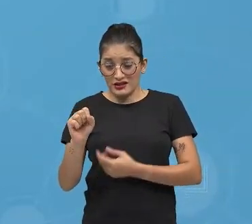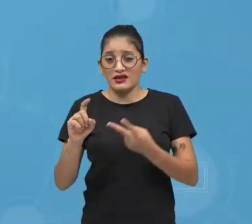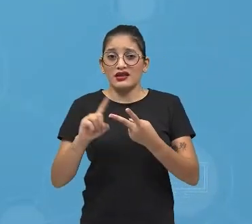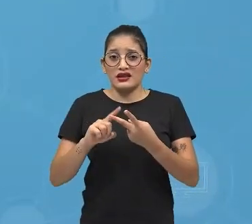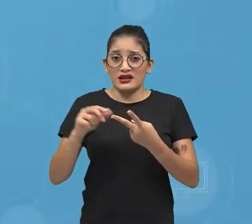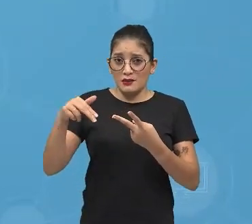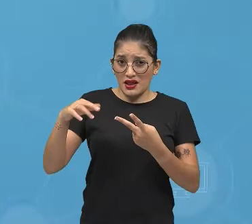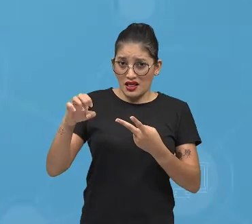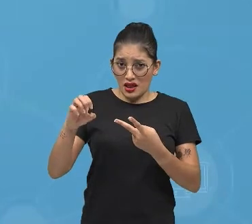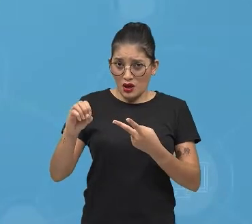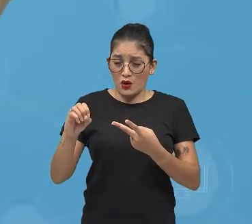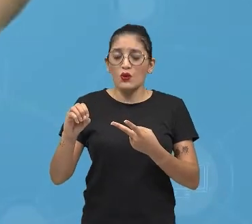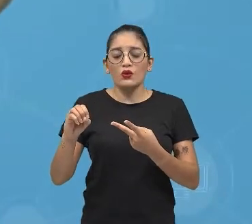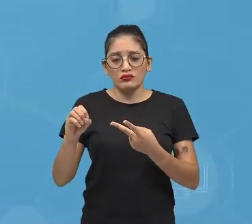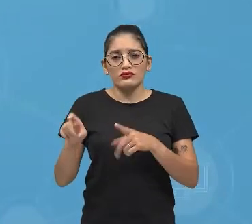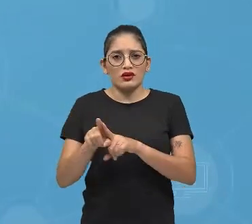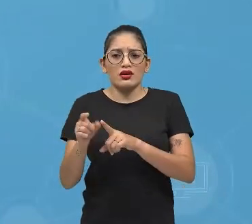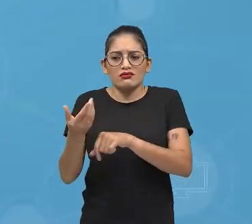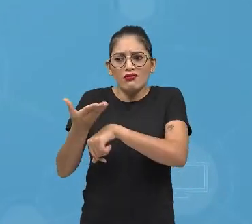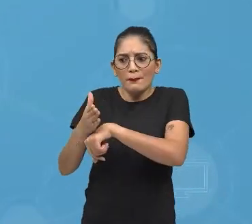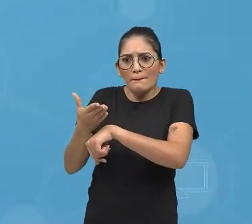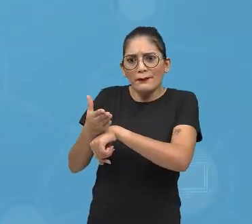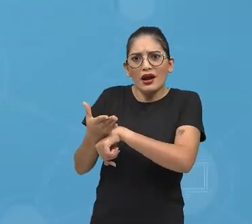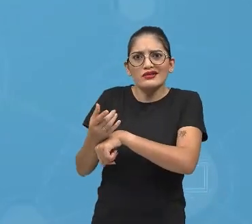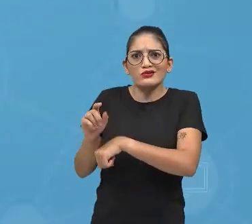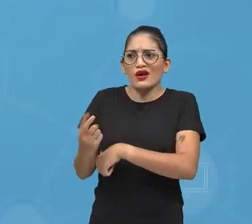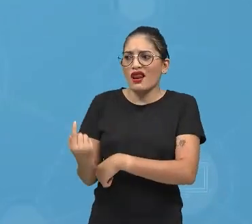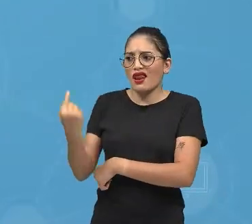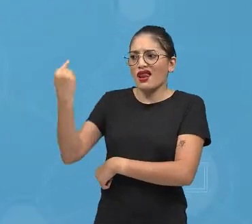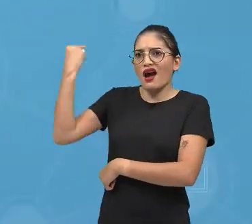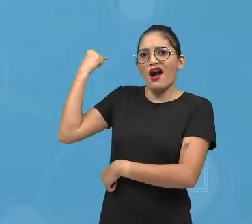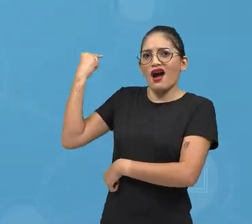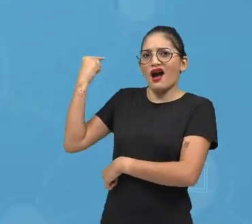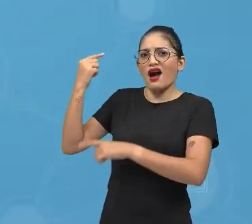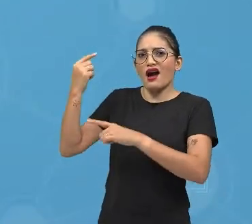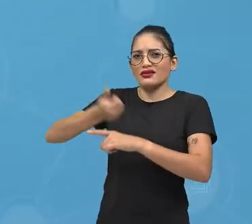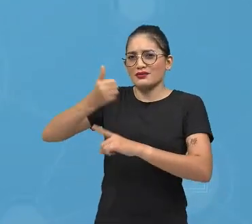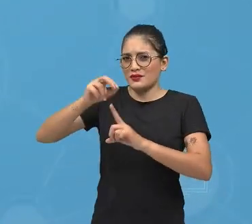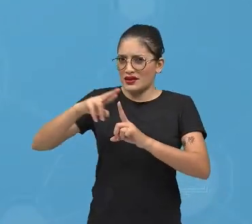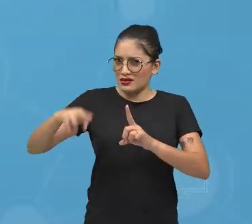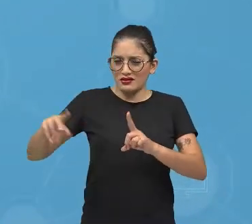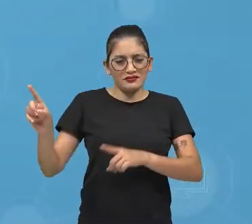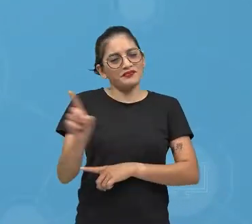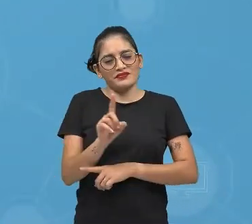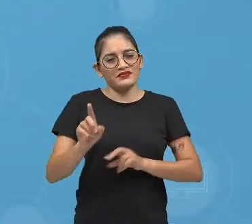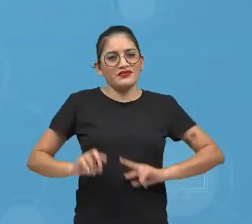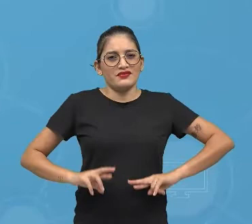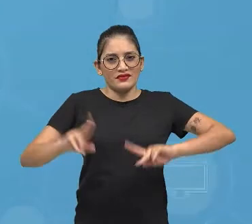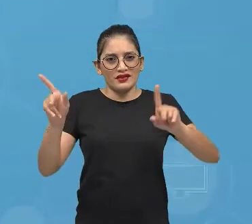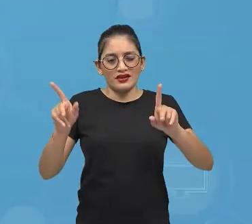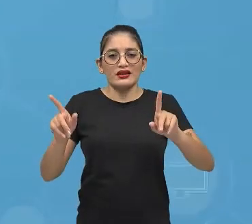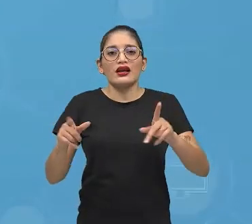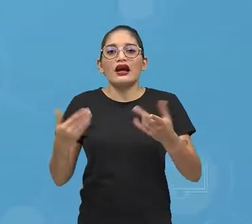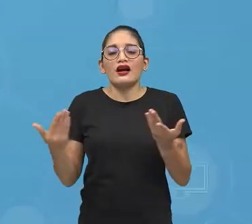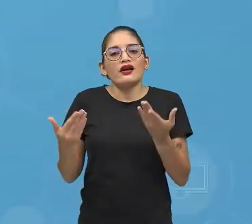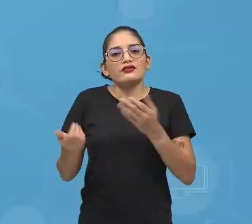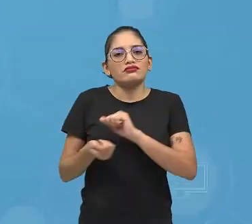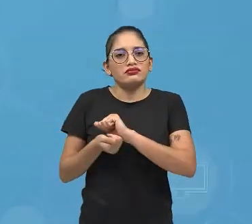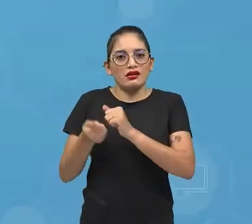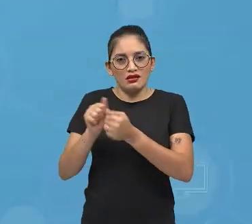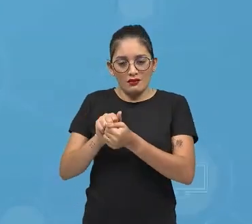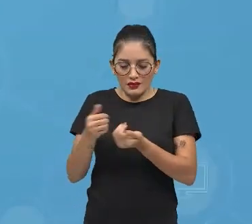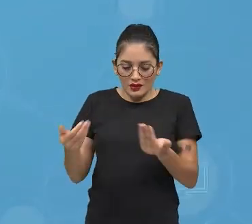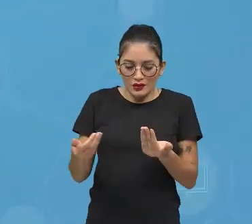têm práticas que não são das primeiras religiões protestantes, certo? Para se adequar ao